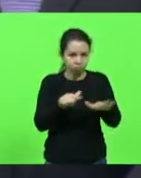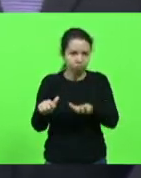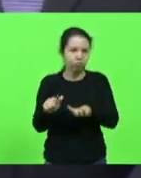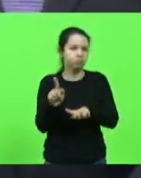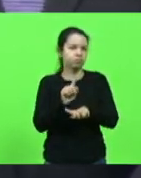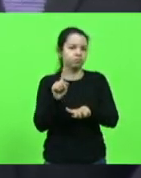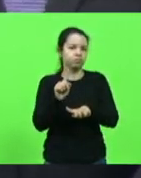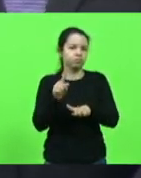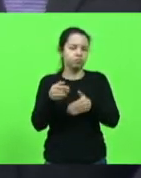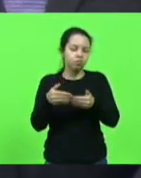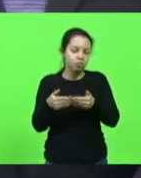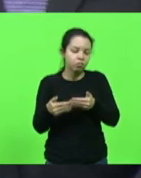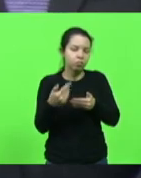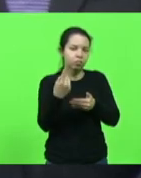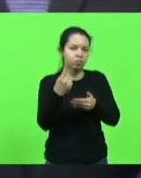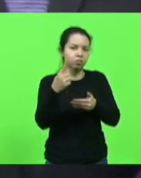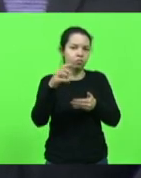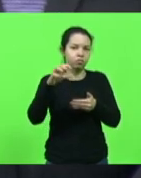de